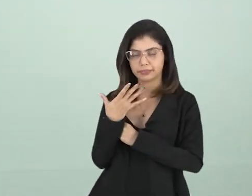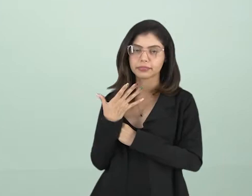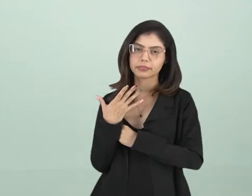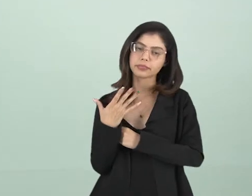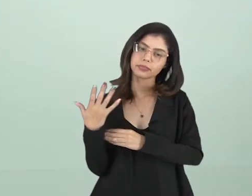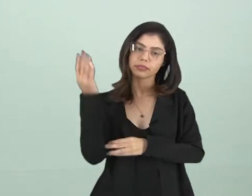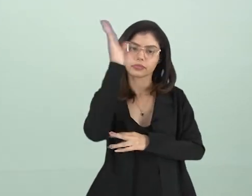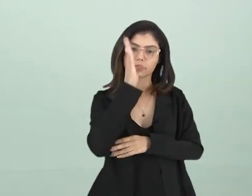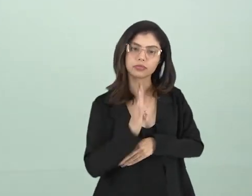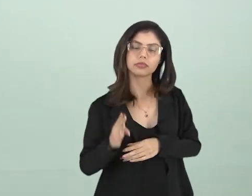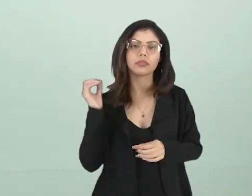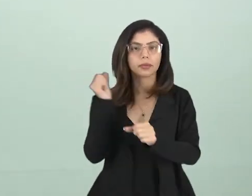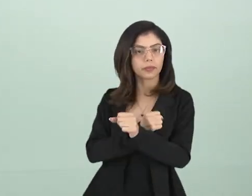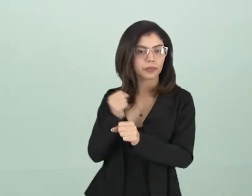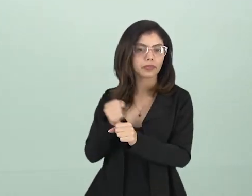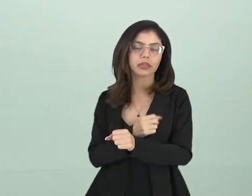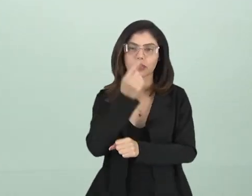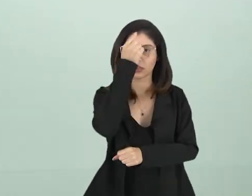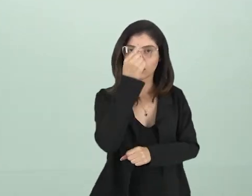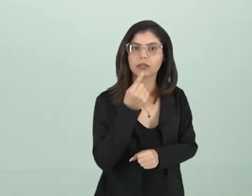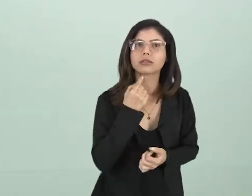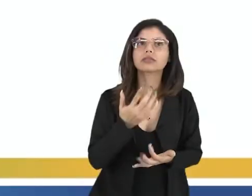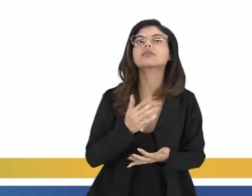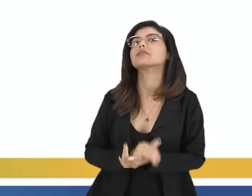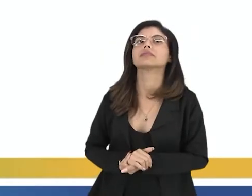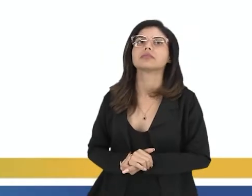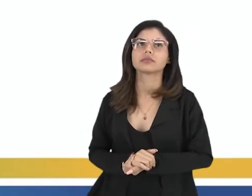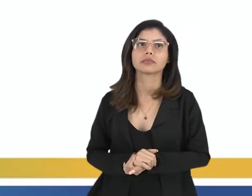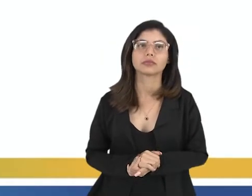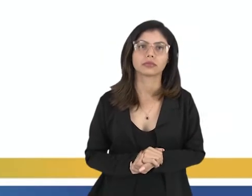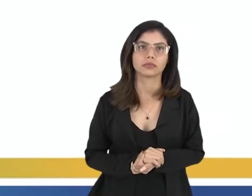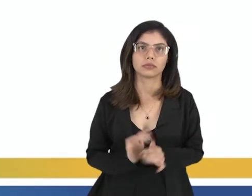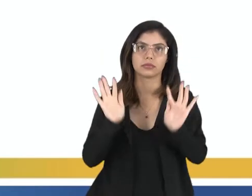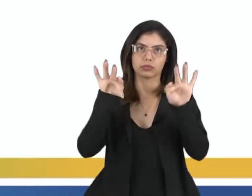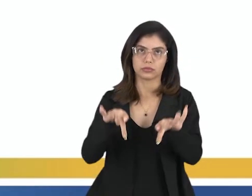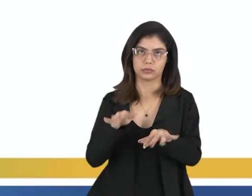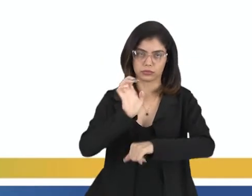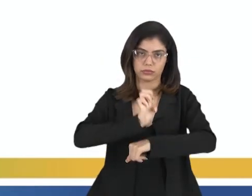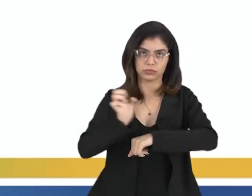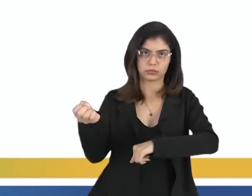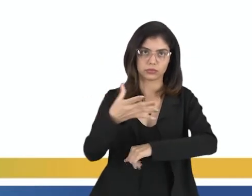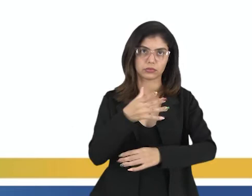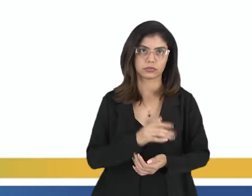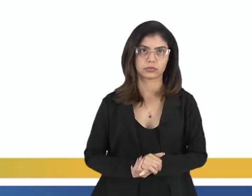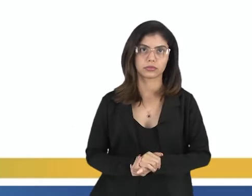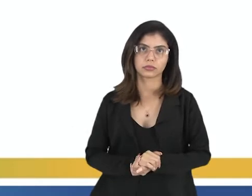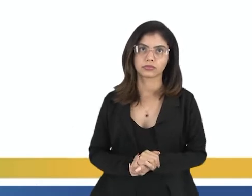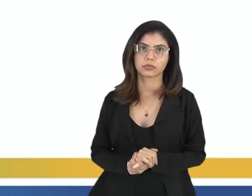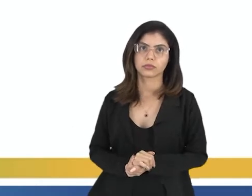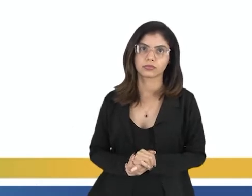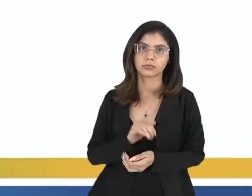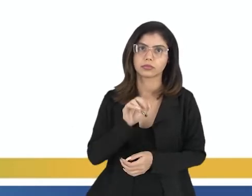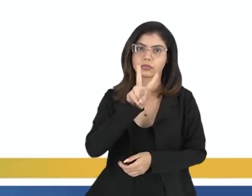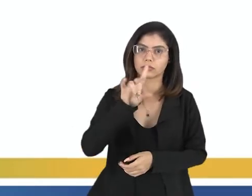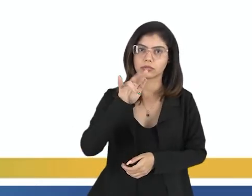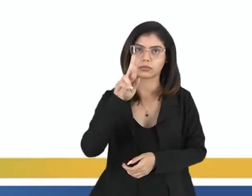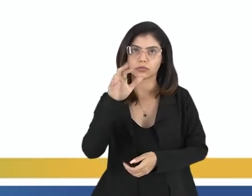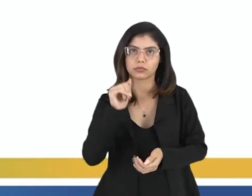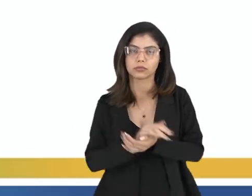nação brasileira. Ele construía, então, essa imagem, tá? E aí a gente vai ter o fim do Estado Novo, né? O Vargas,